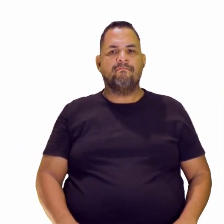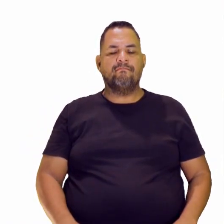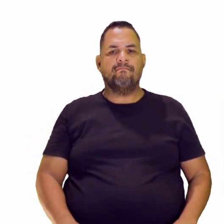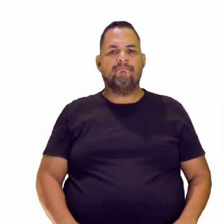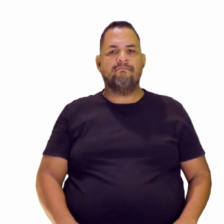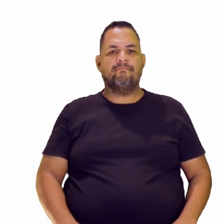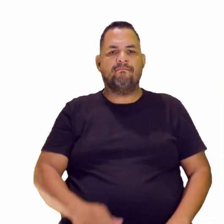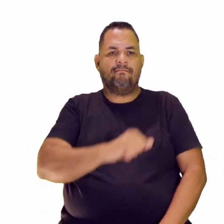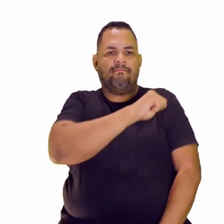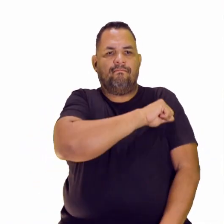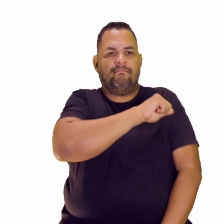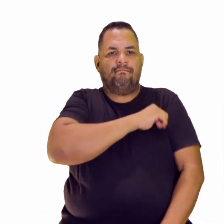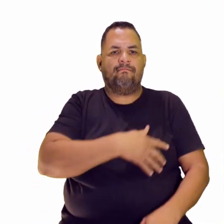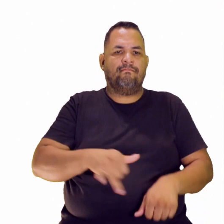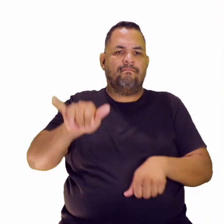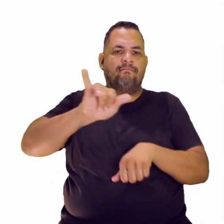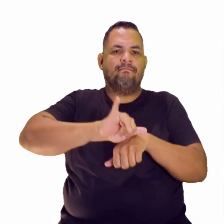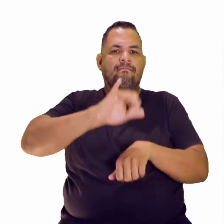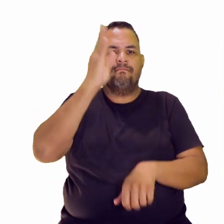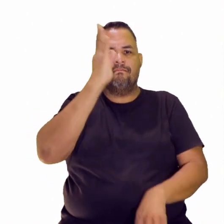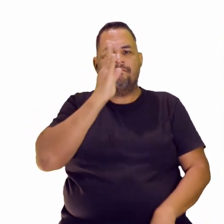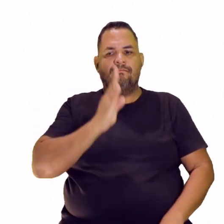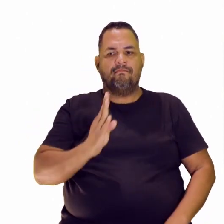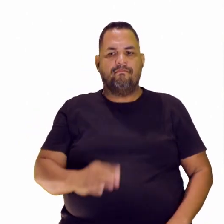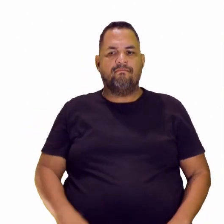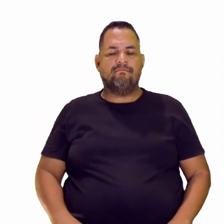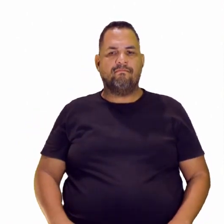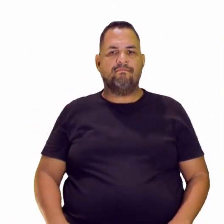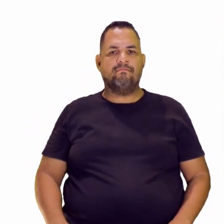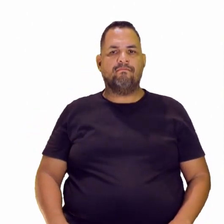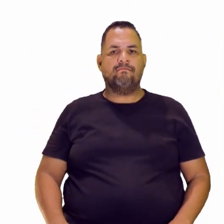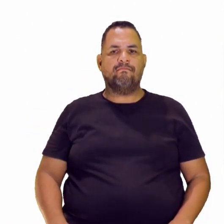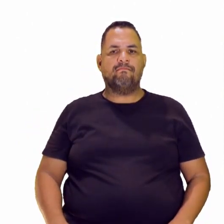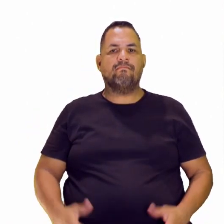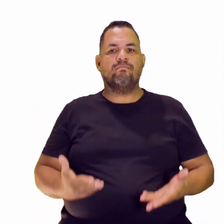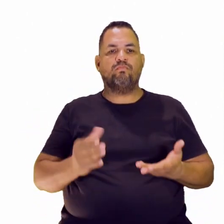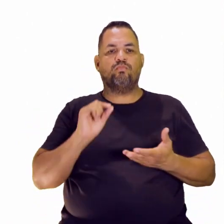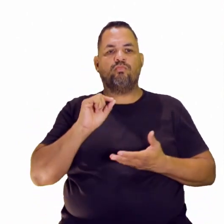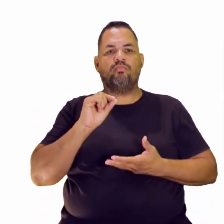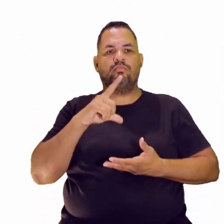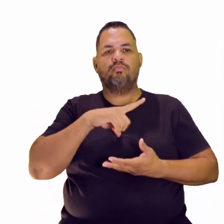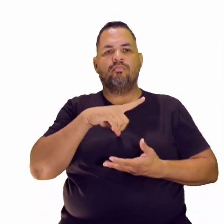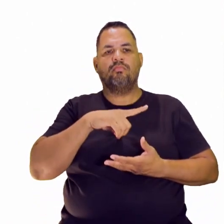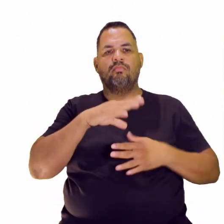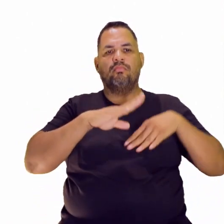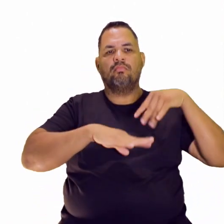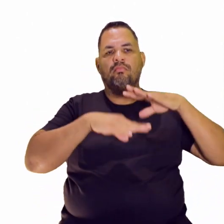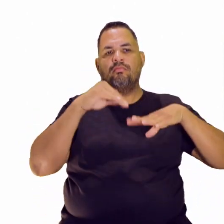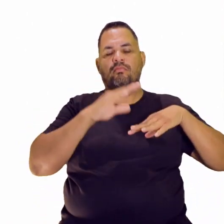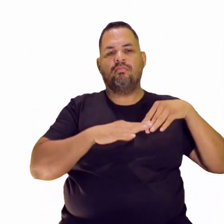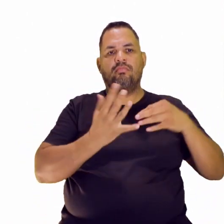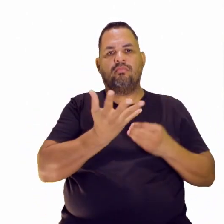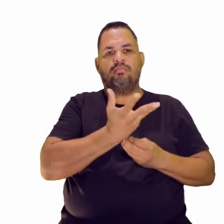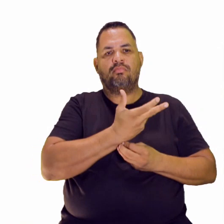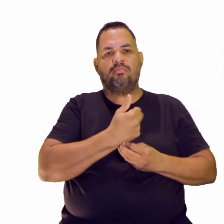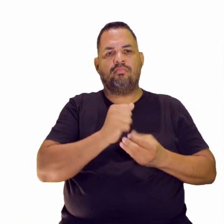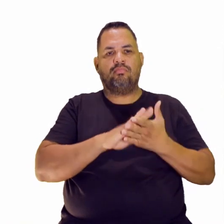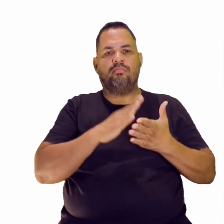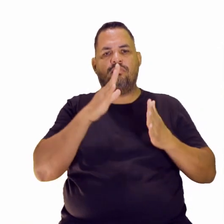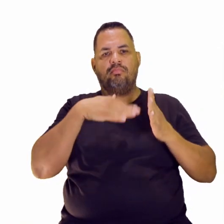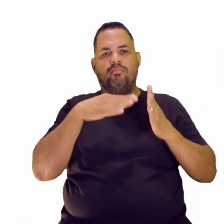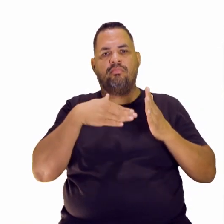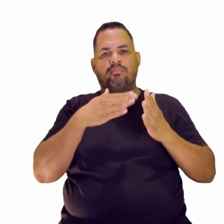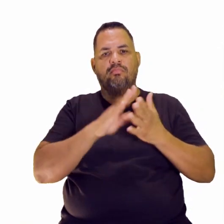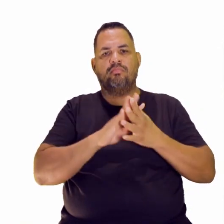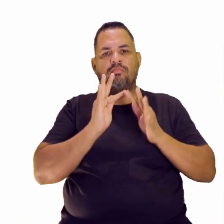O Rio de Janeiro era a capital do Brasil naquele tempo. Então, no legado dos artistas estão